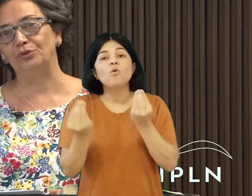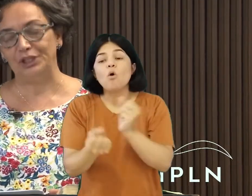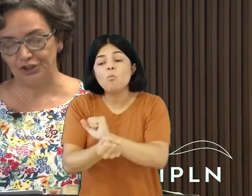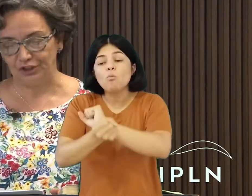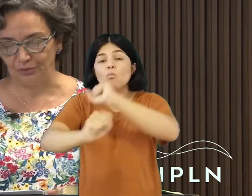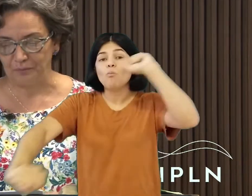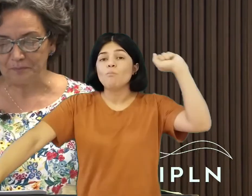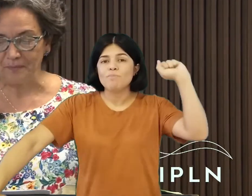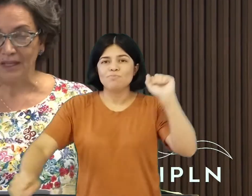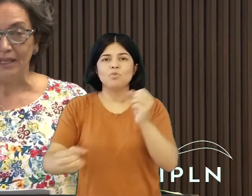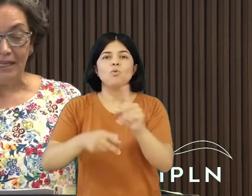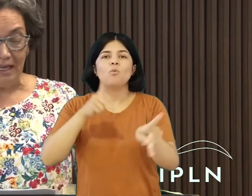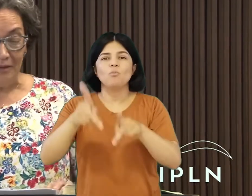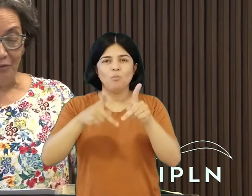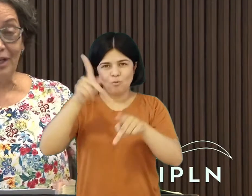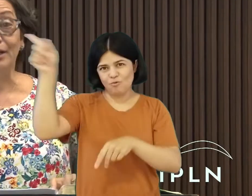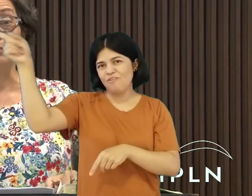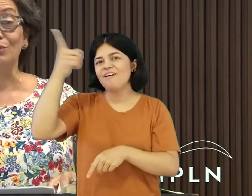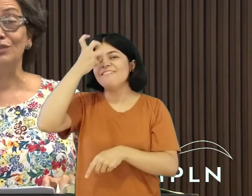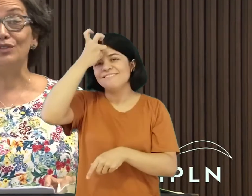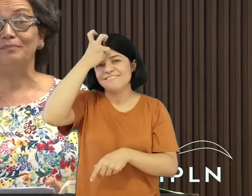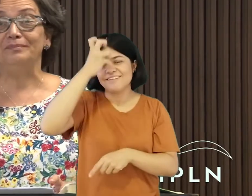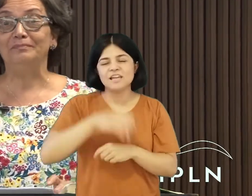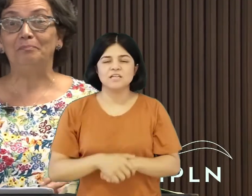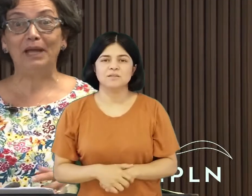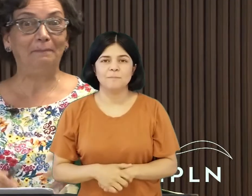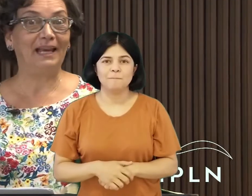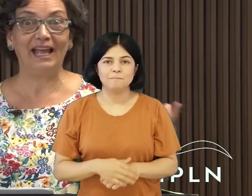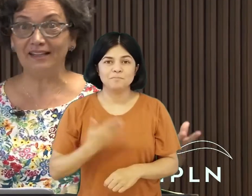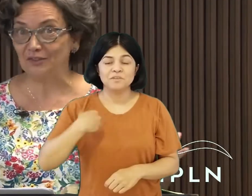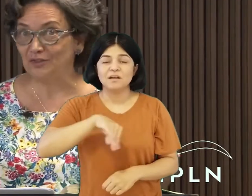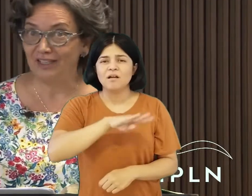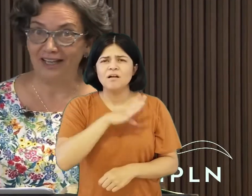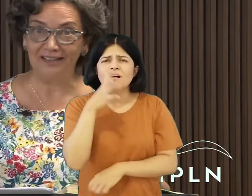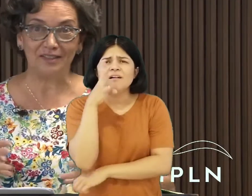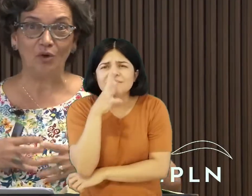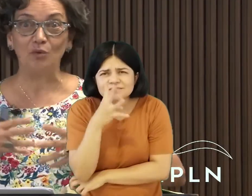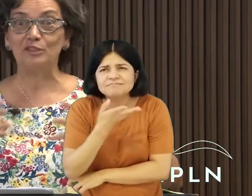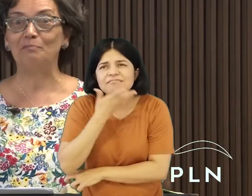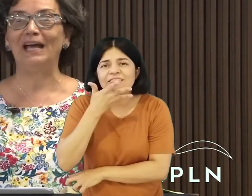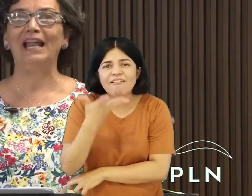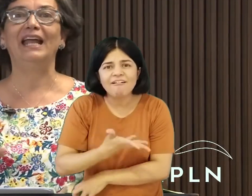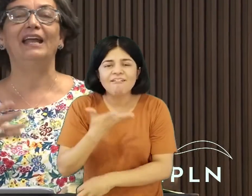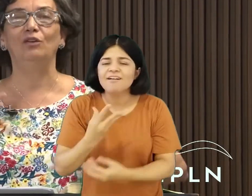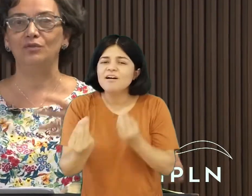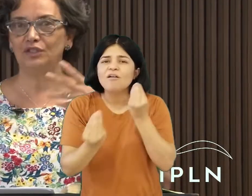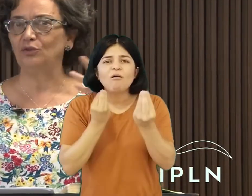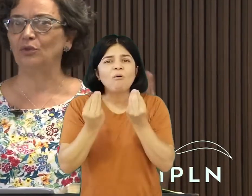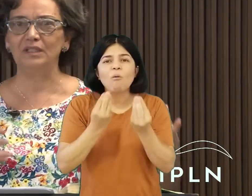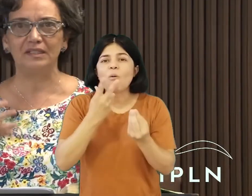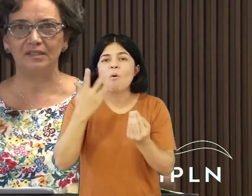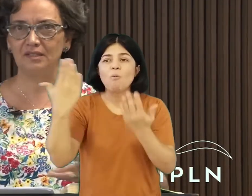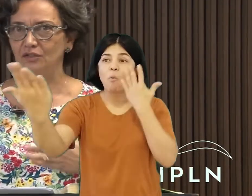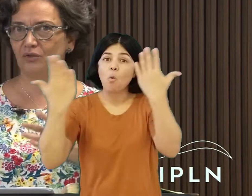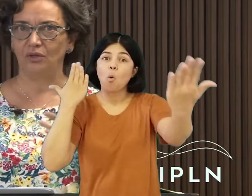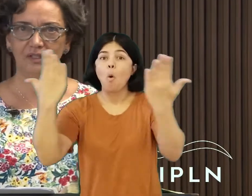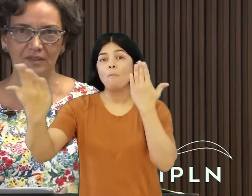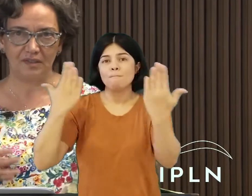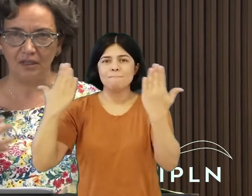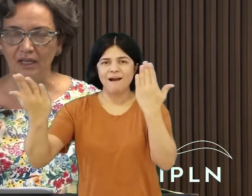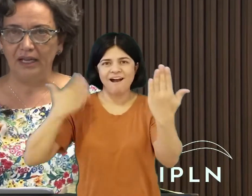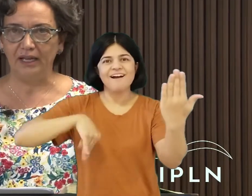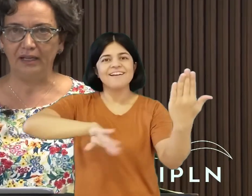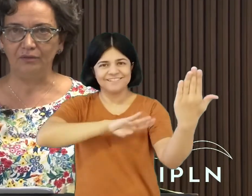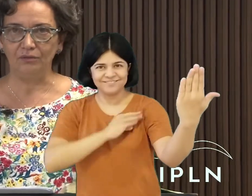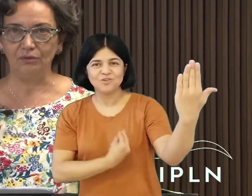povo do Egito. Ficamos perplexos, né? Assim, com os paralelos que todas essas